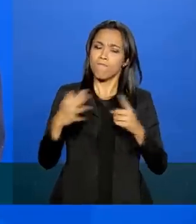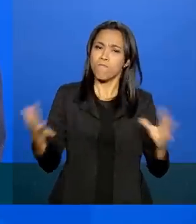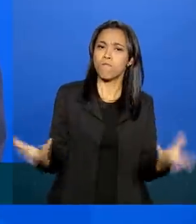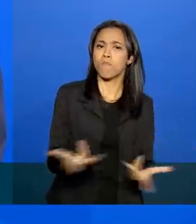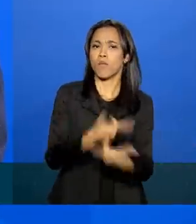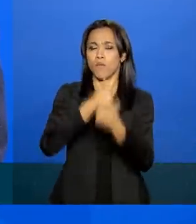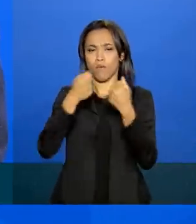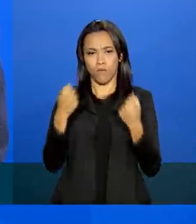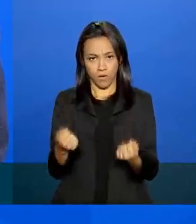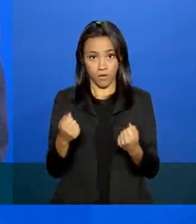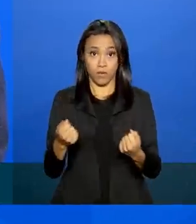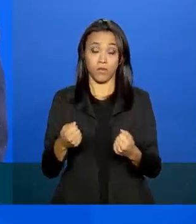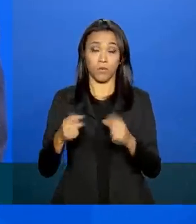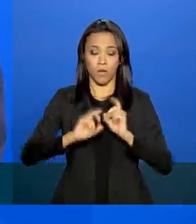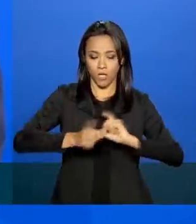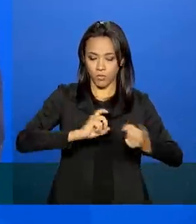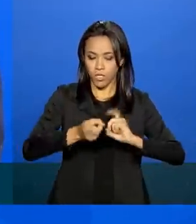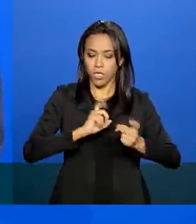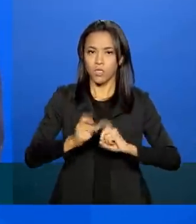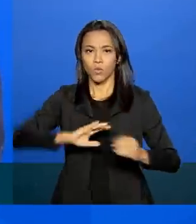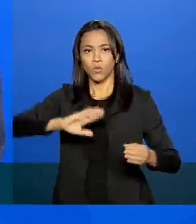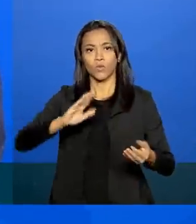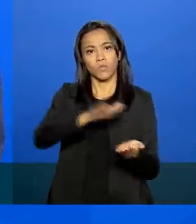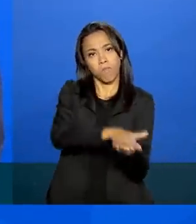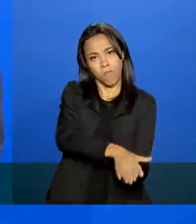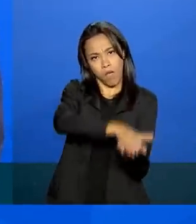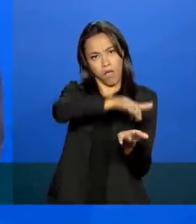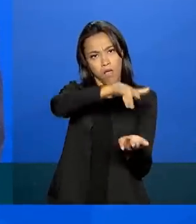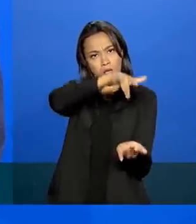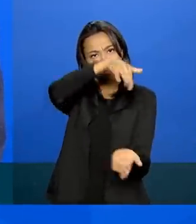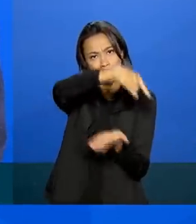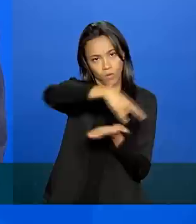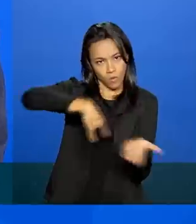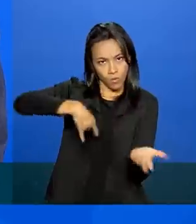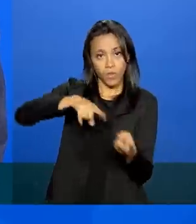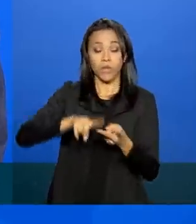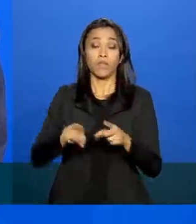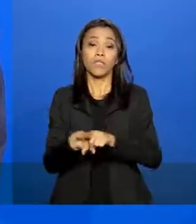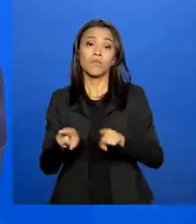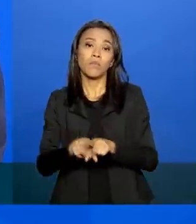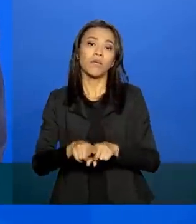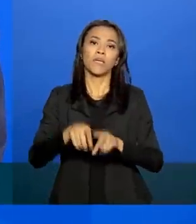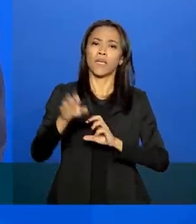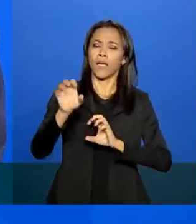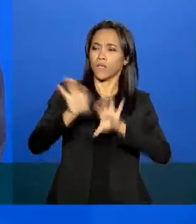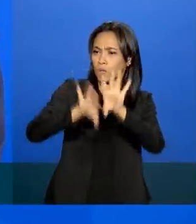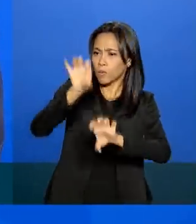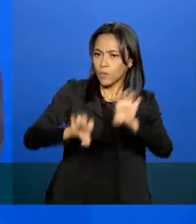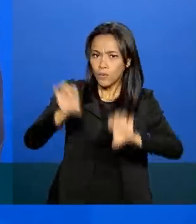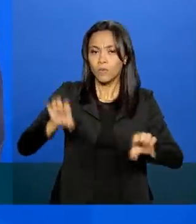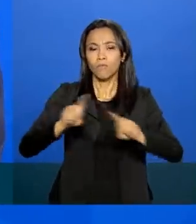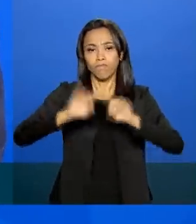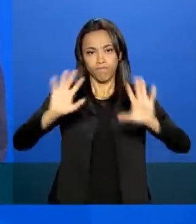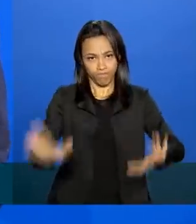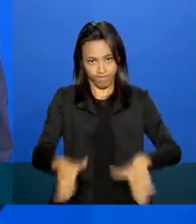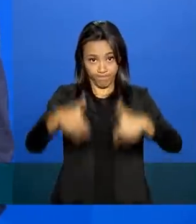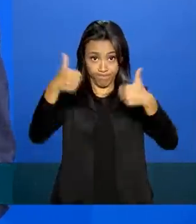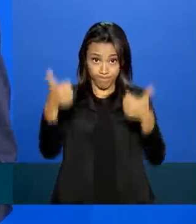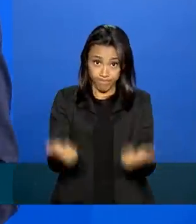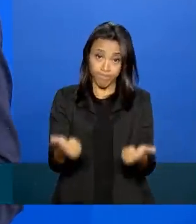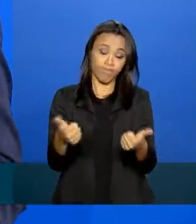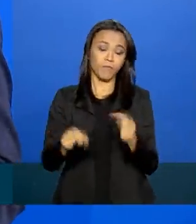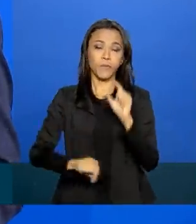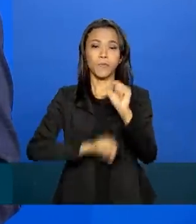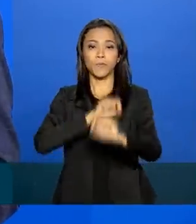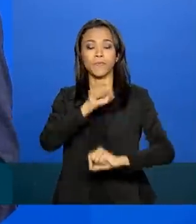e com fortalecimento das estruturas finalísticas aprimorando a capacidade de resposta